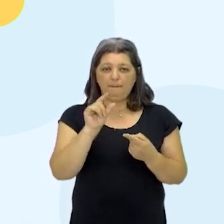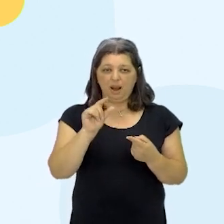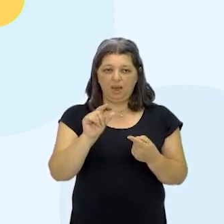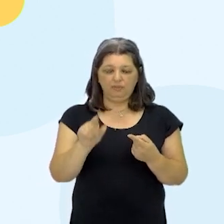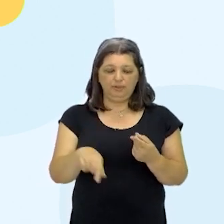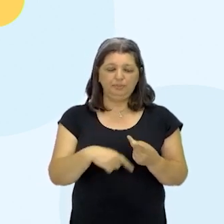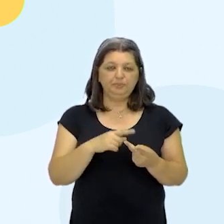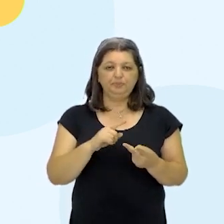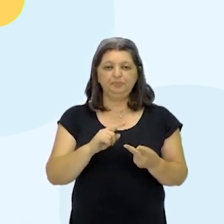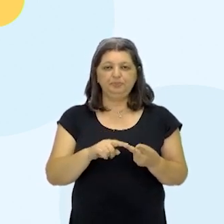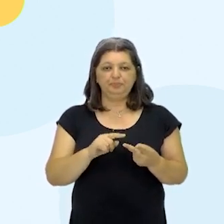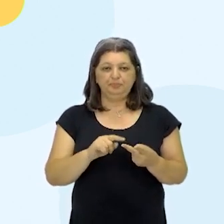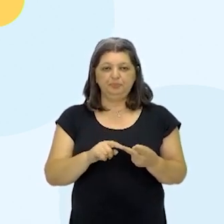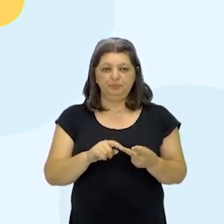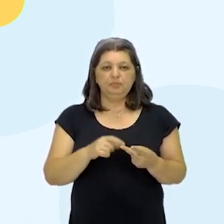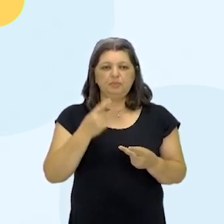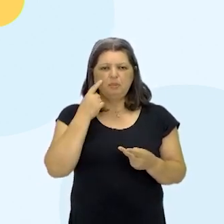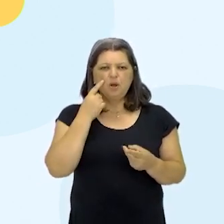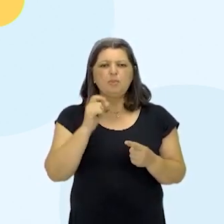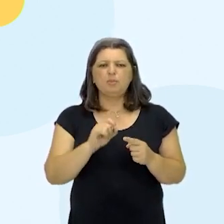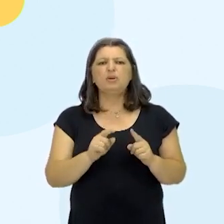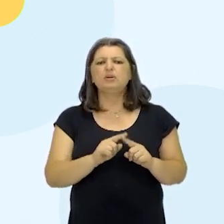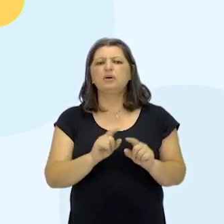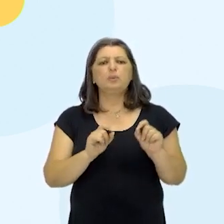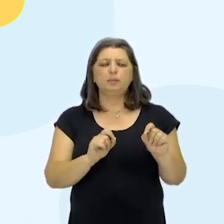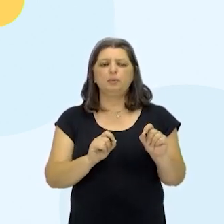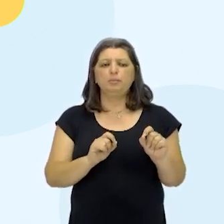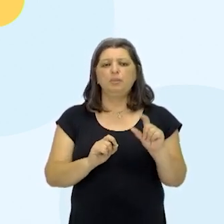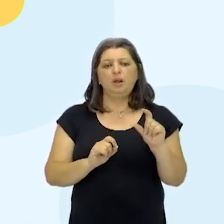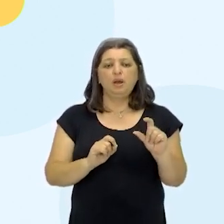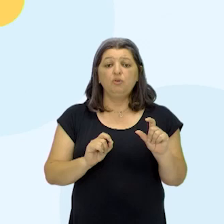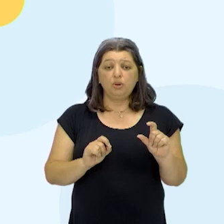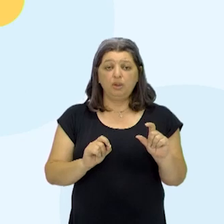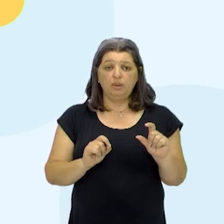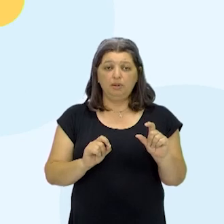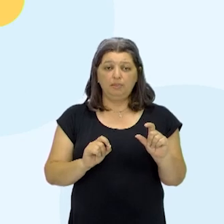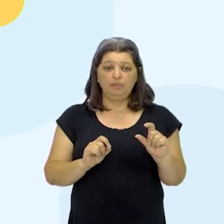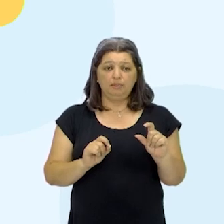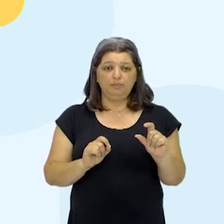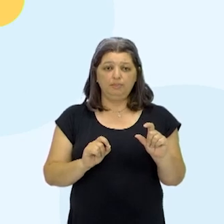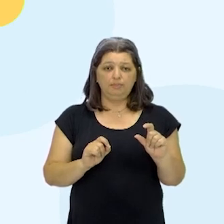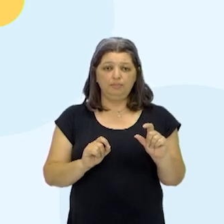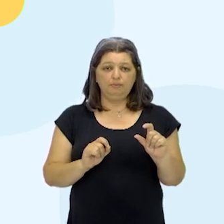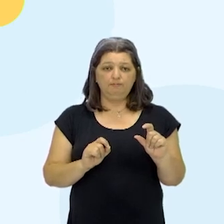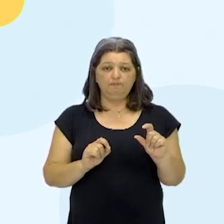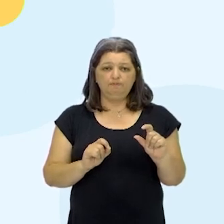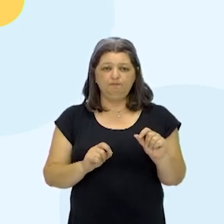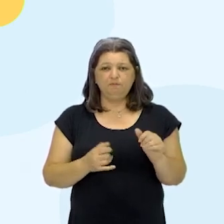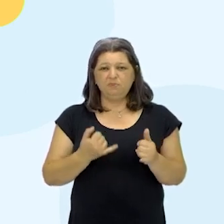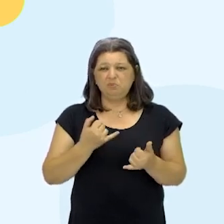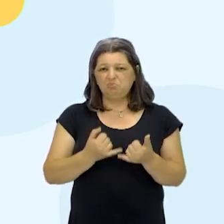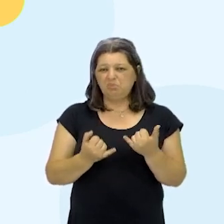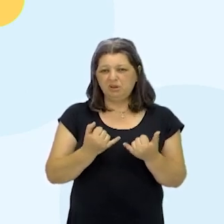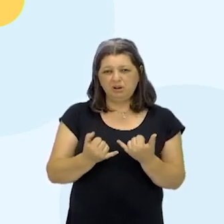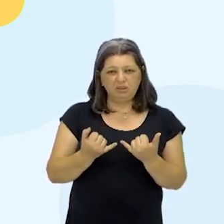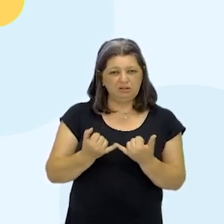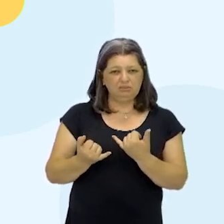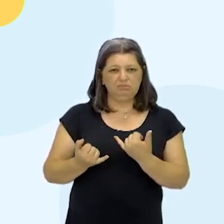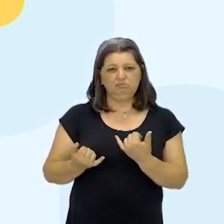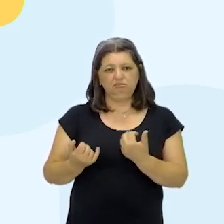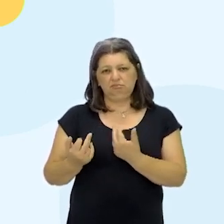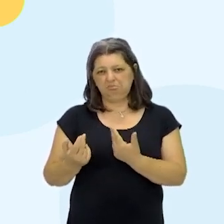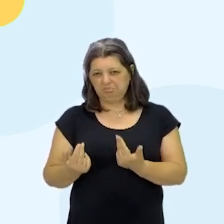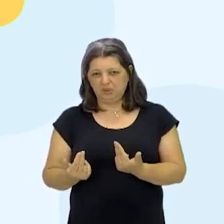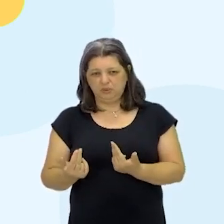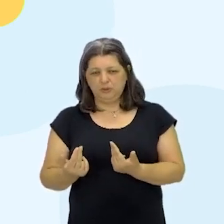overgeneralization. Então, é uma supergeneralização about